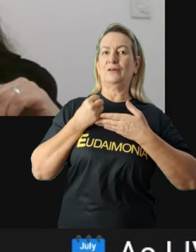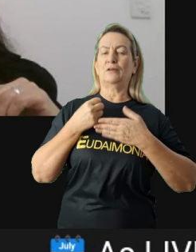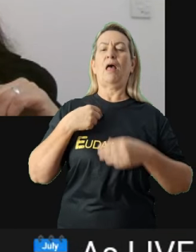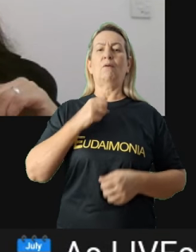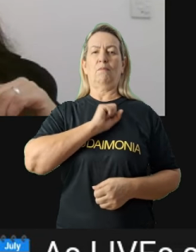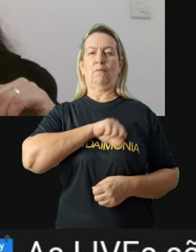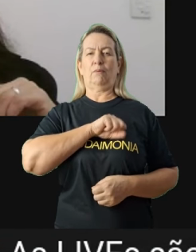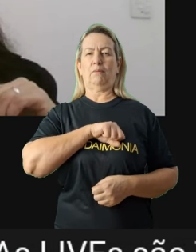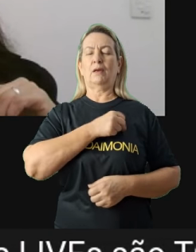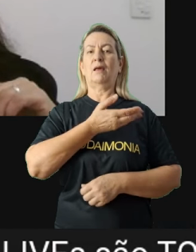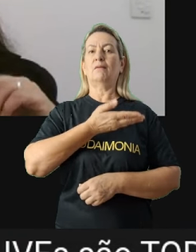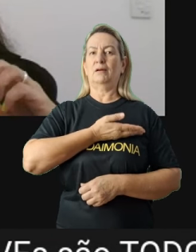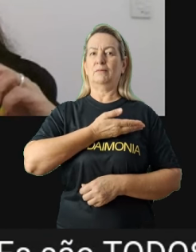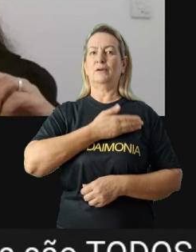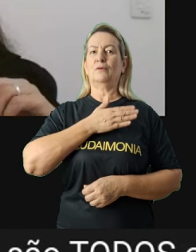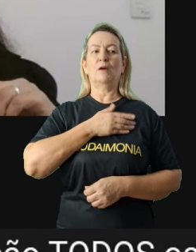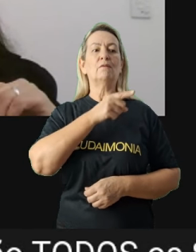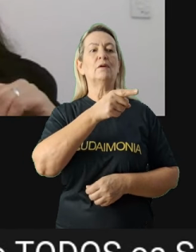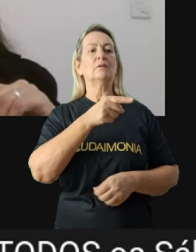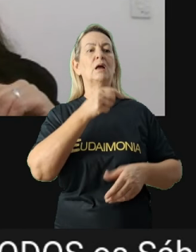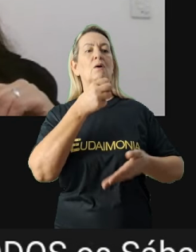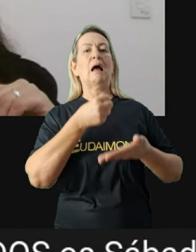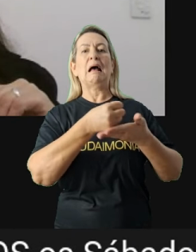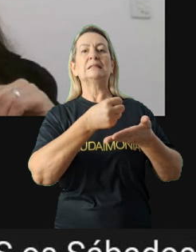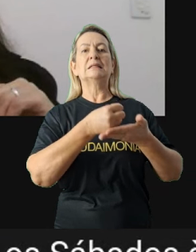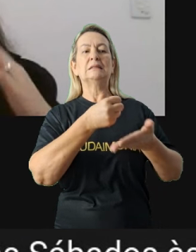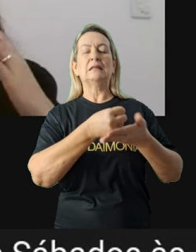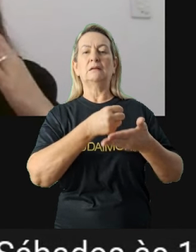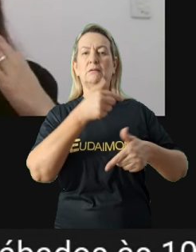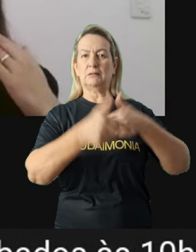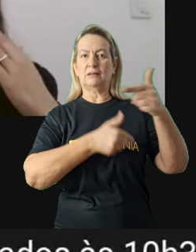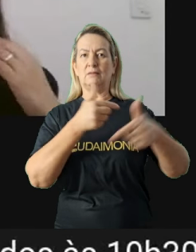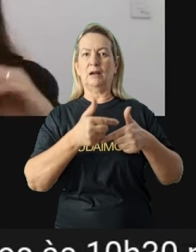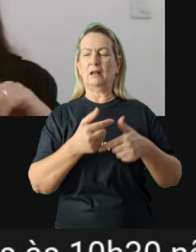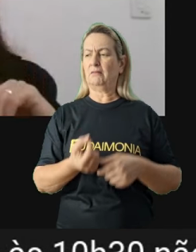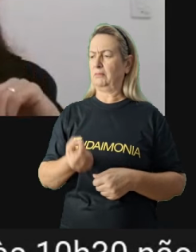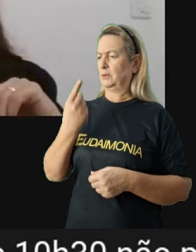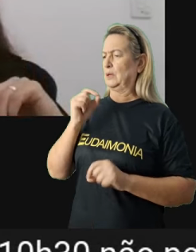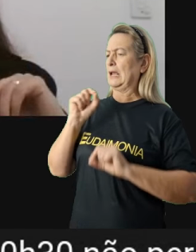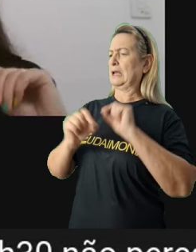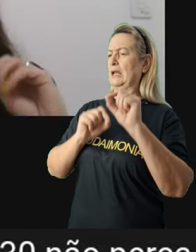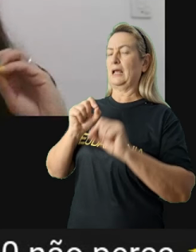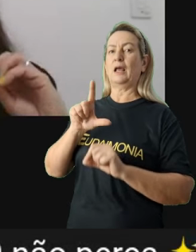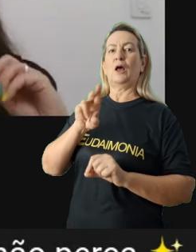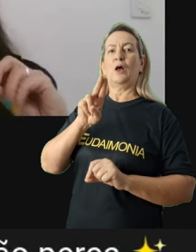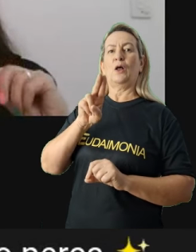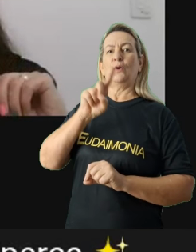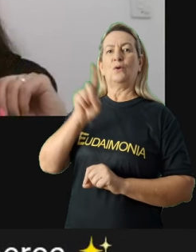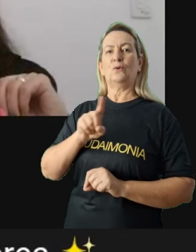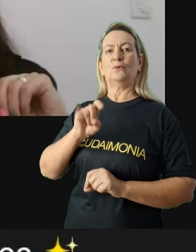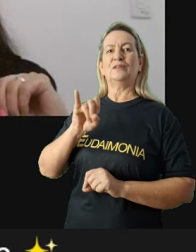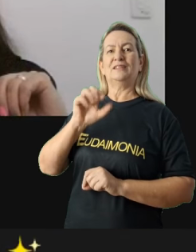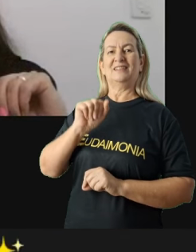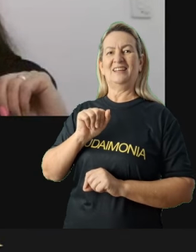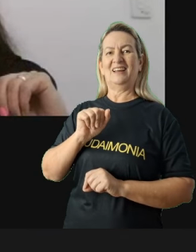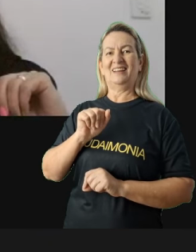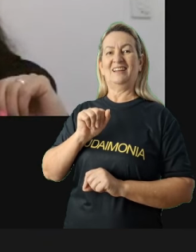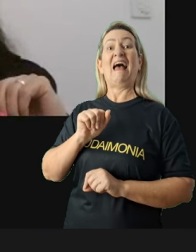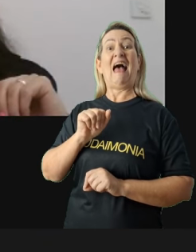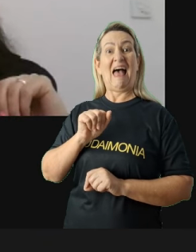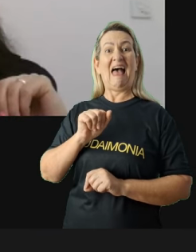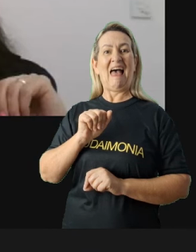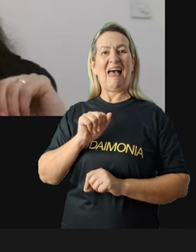ChatGPT para ser o seu assistente. Esses dias mesmo, eu provoquei um colega. Eu falei, e aí, cara, tua assistente tem trabalhado? Eu falei, que assistente? A Luzia. A Luzia não